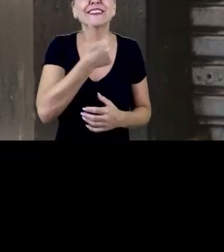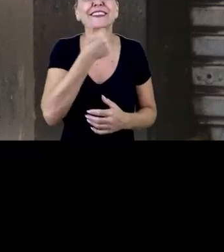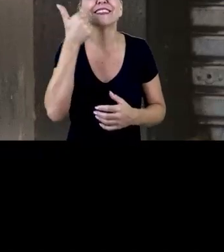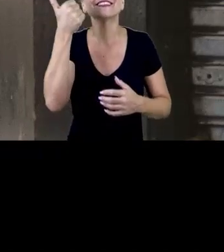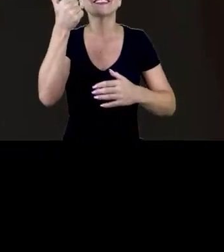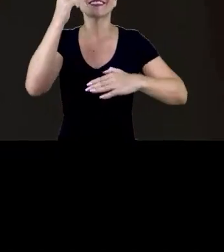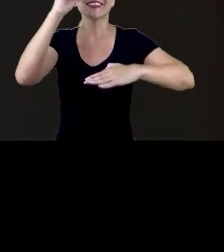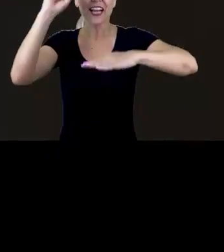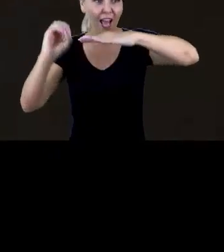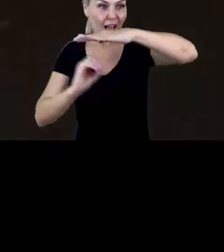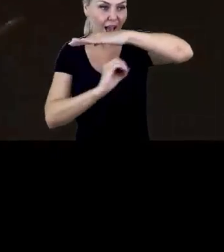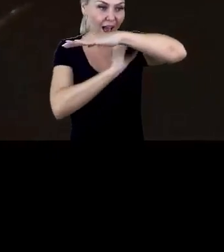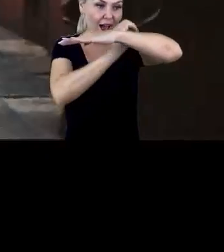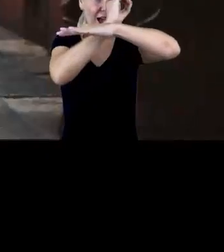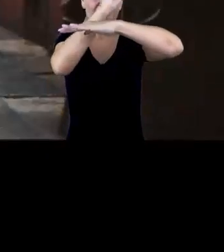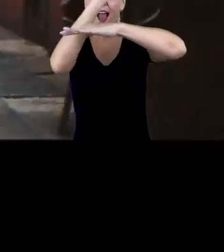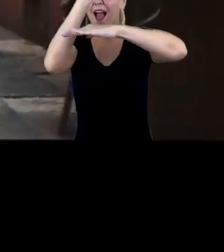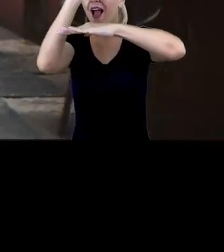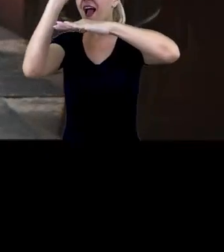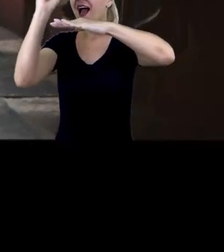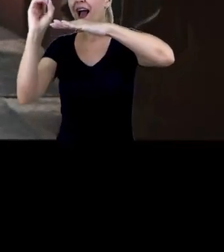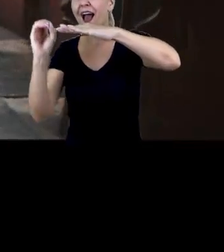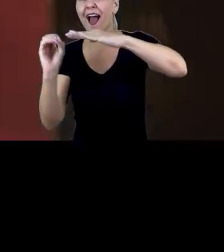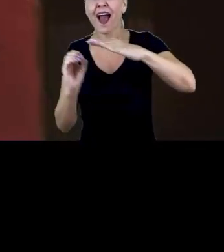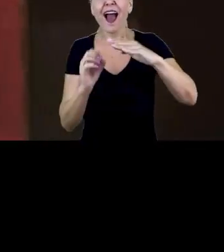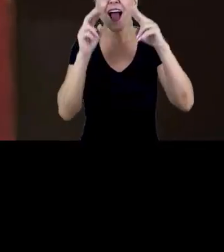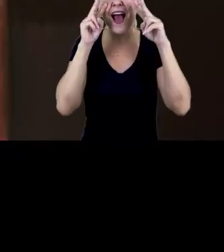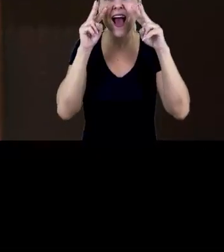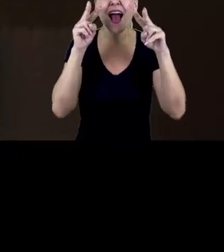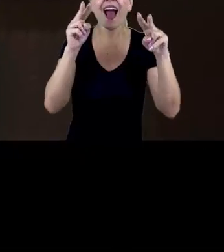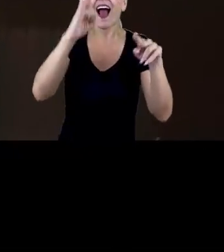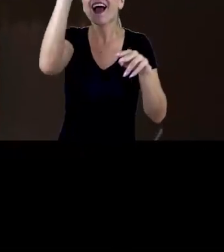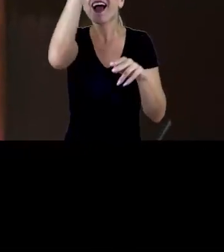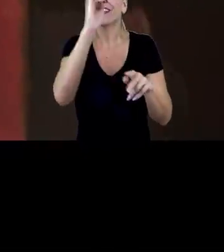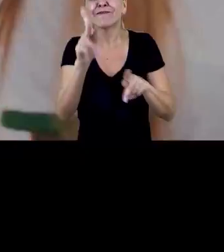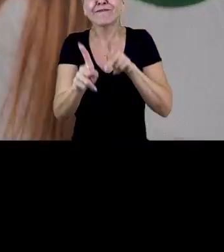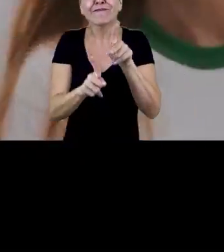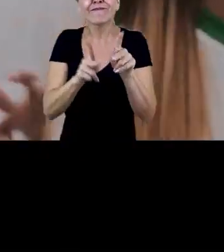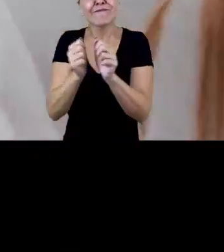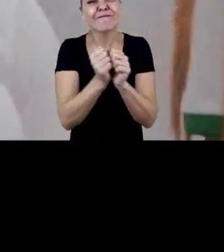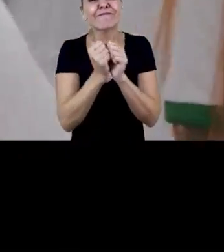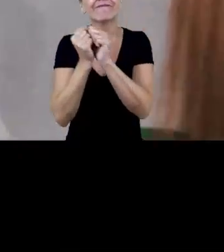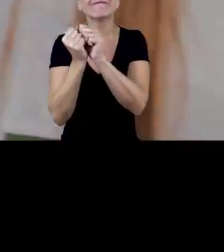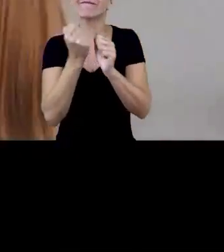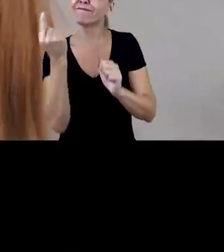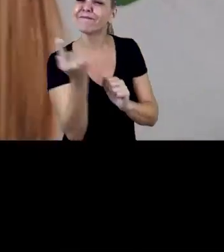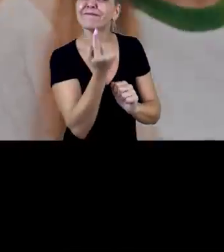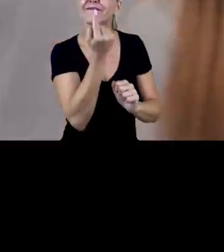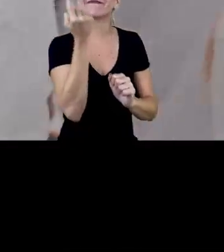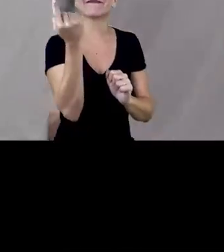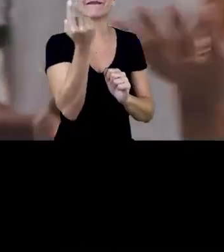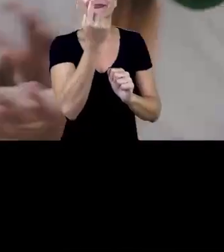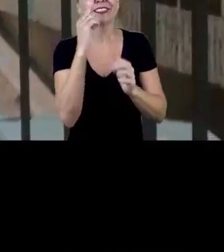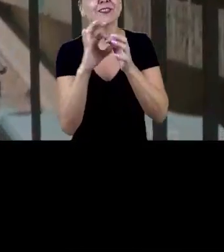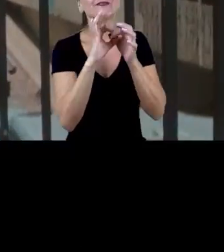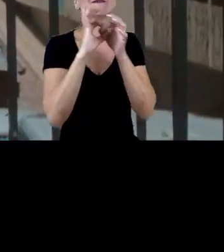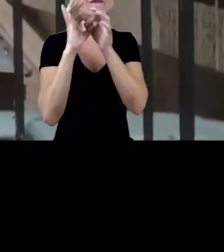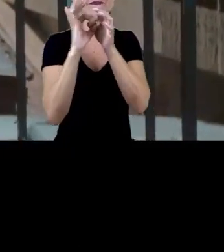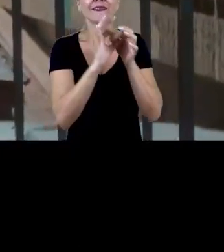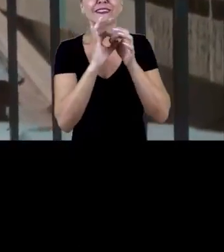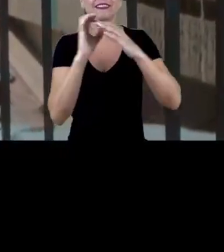um clima novo. Quero ver um novo dia, o Brasil e um